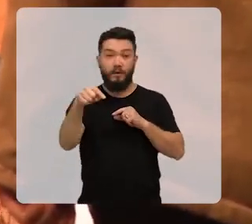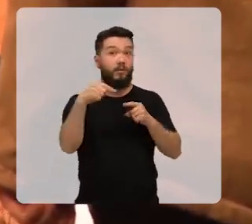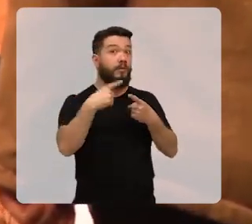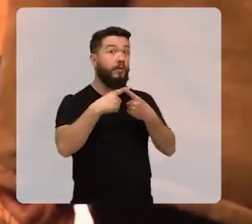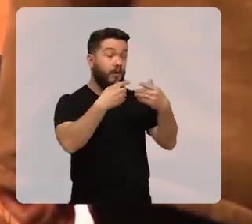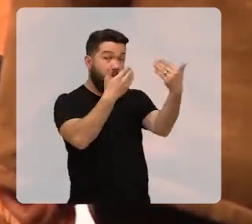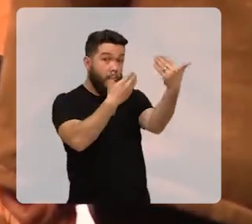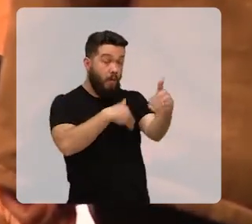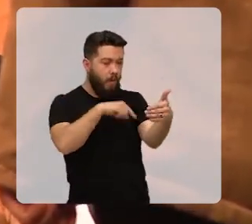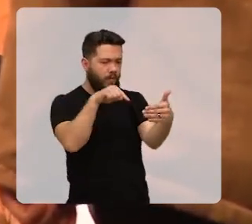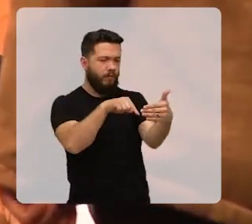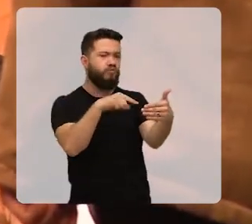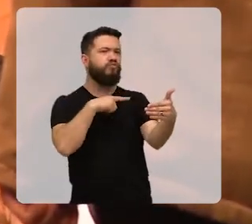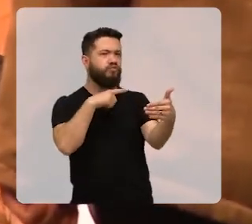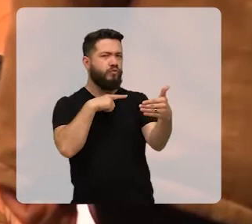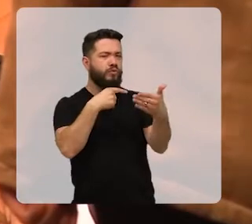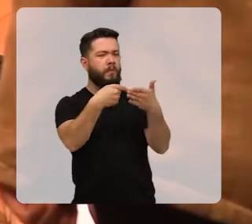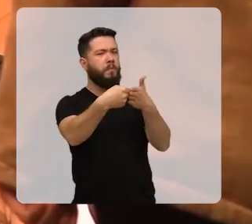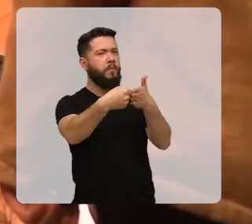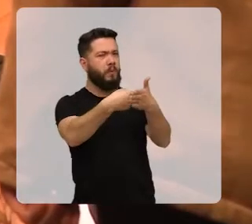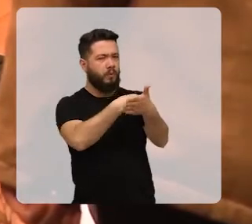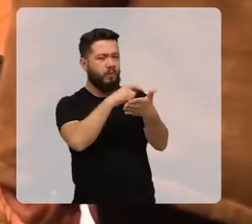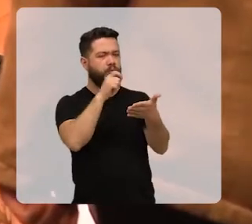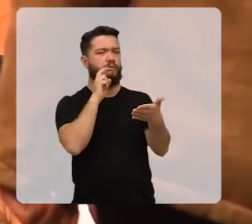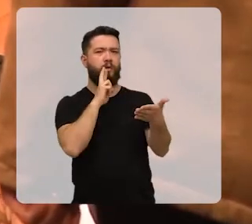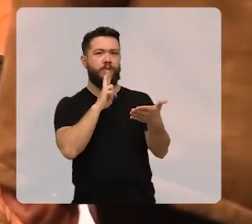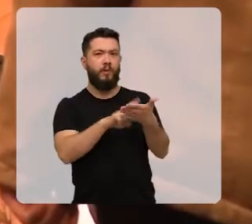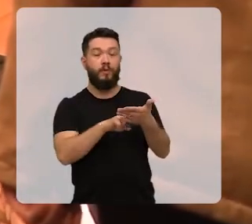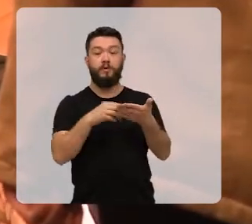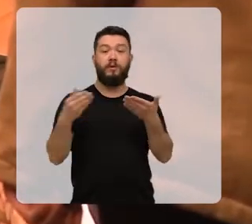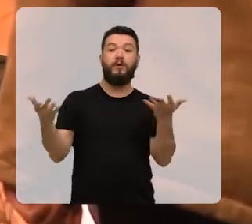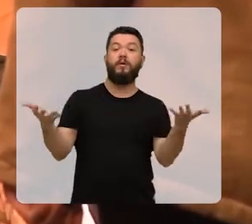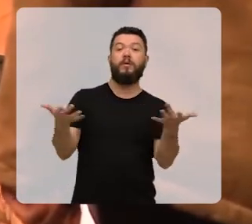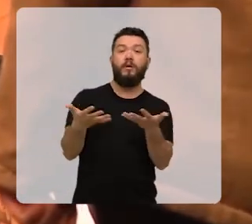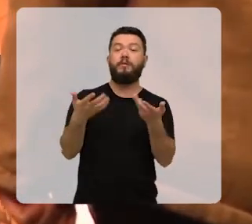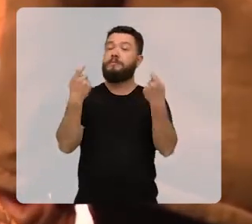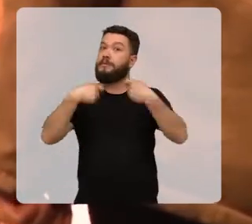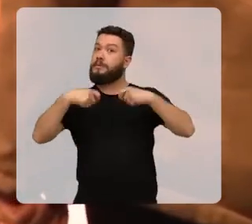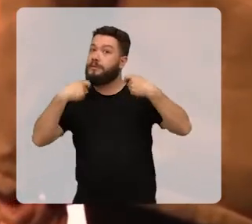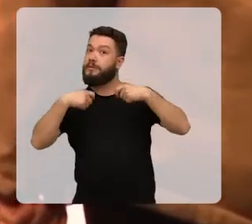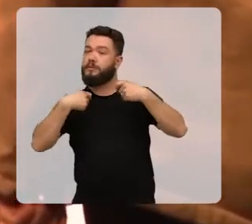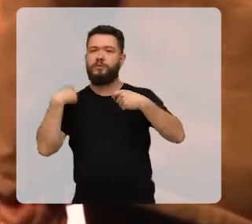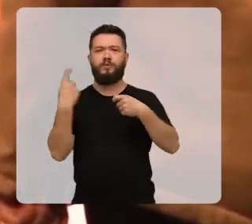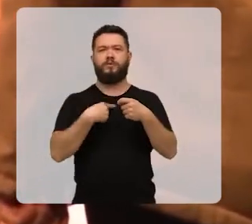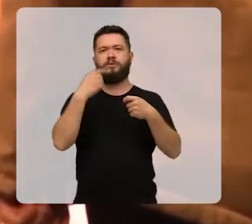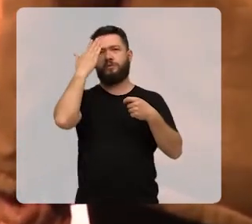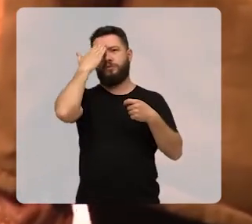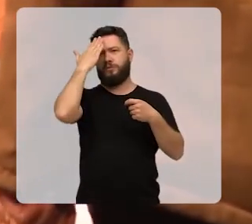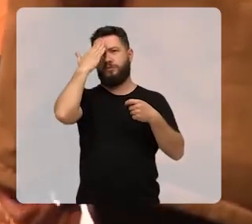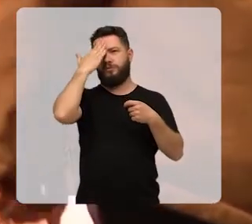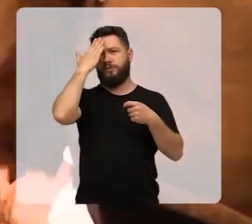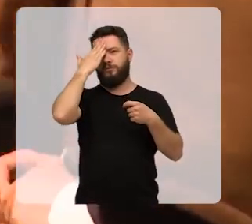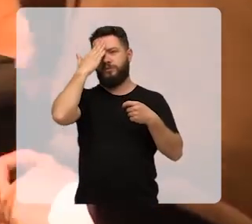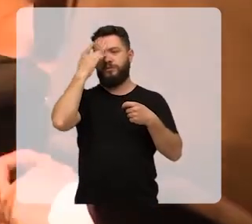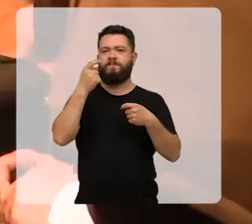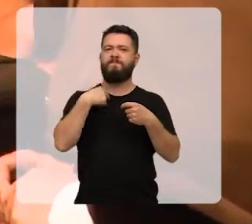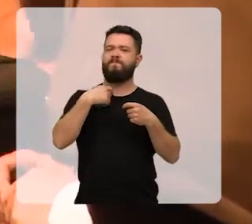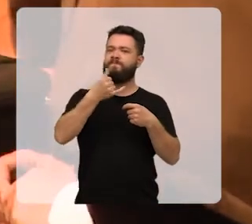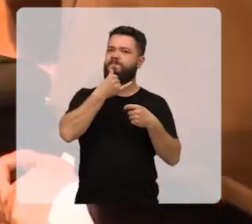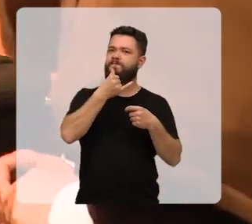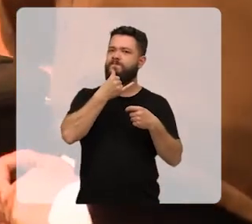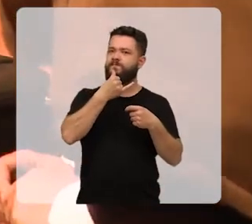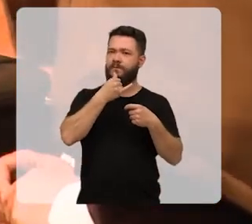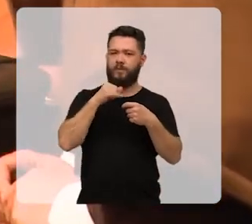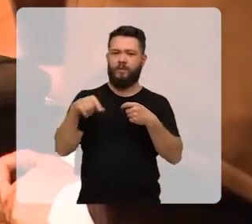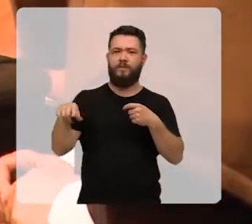perguntas sobre a atualidade que é necessário eu lamento que esses jovens que são